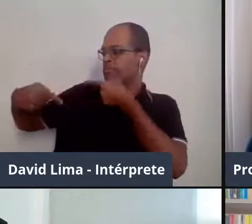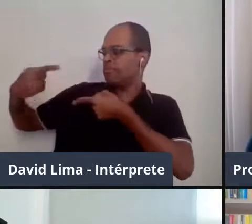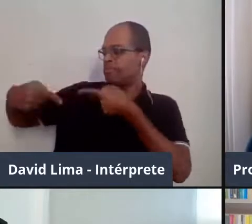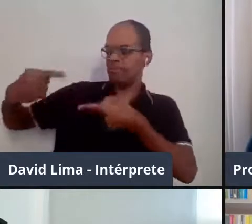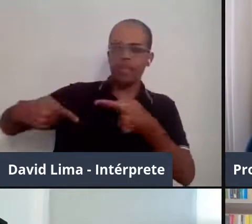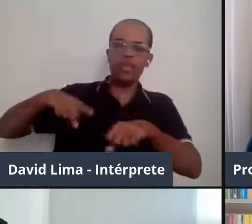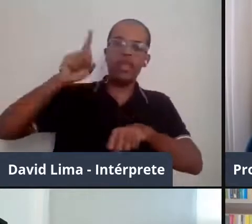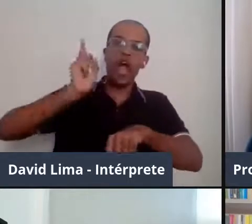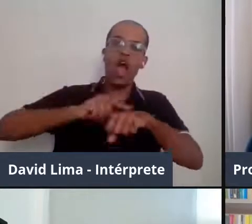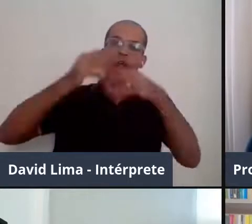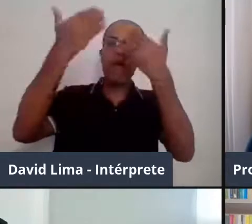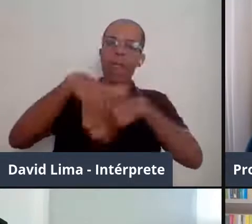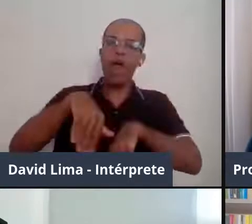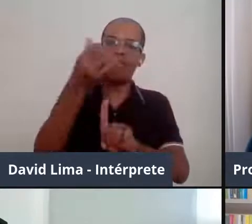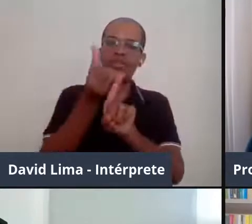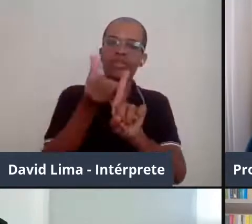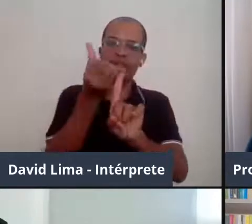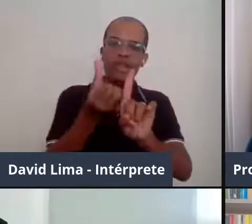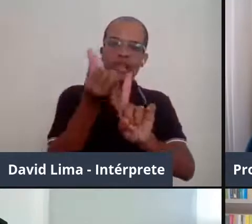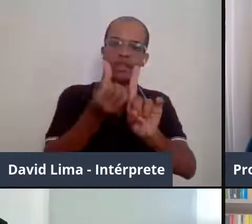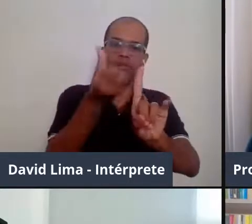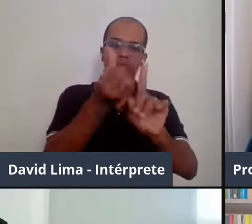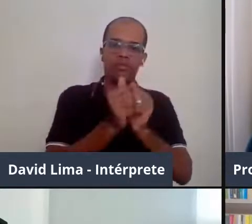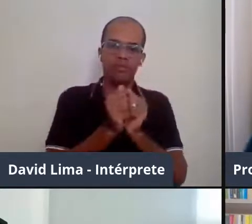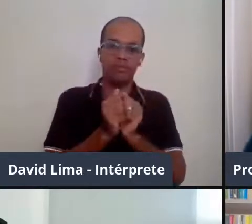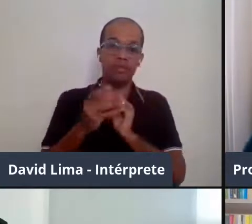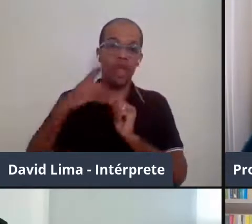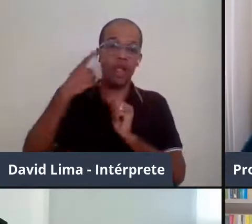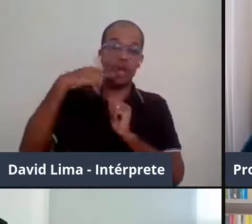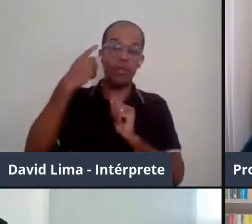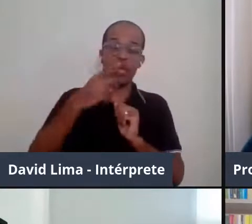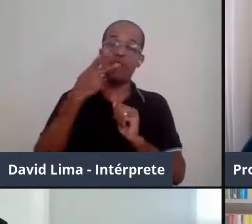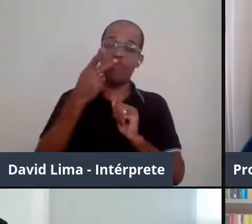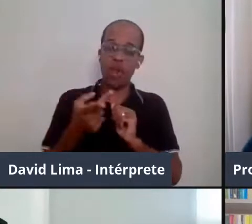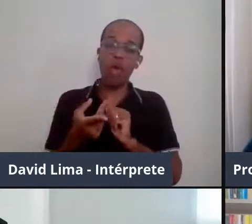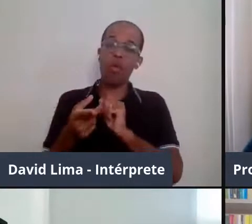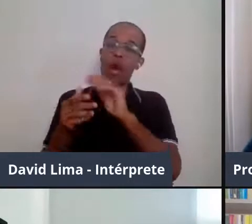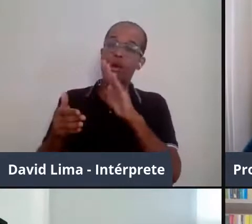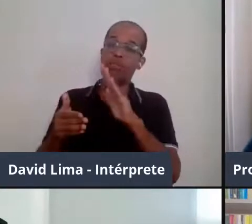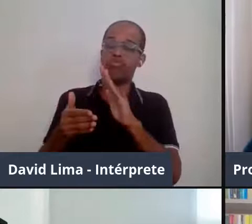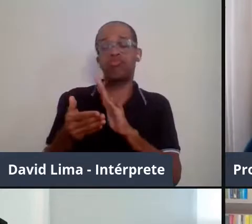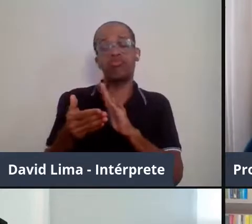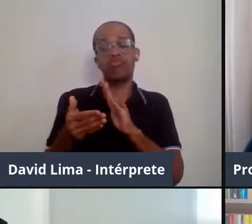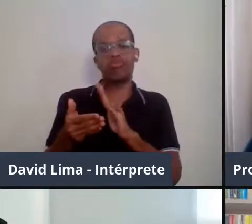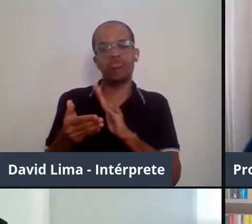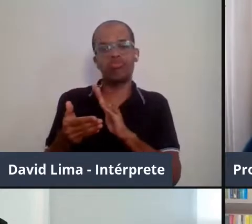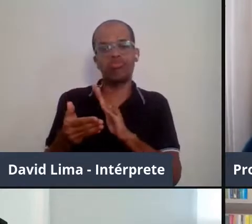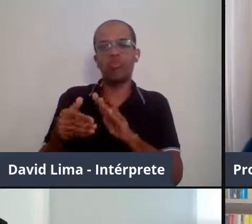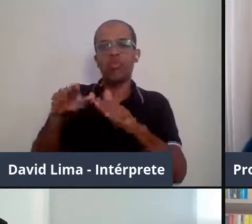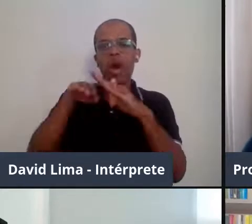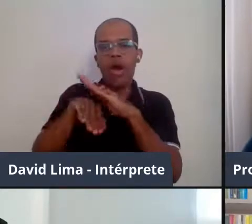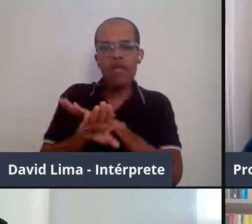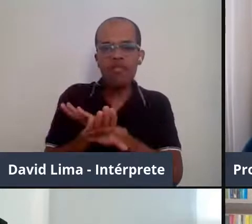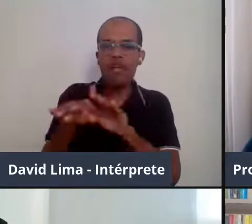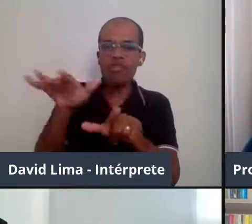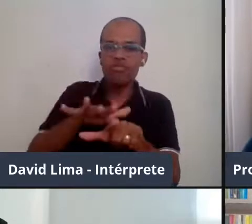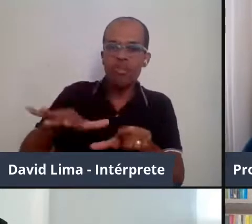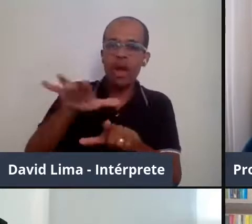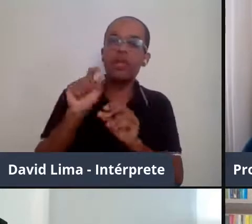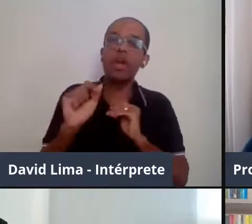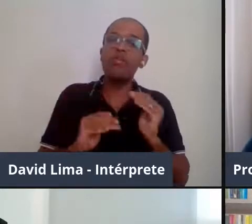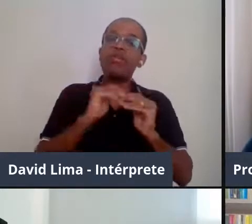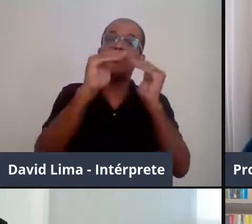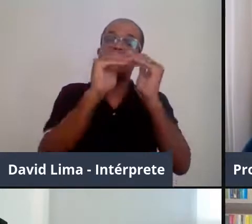semestrais. Deputados alegaram sobre uma possível reserva de mercado que pode ter sido promovida por quem? Por quem? Eu